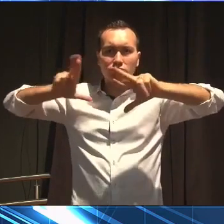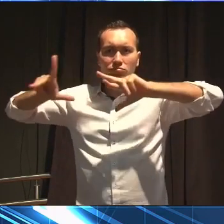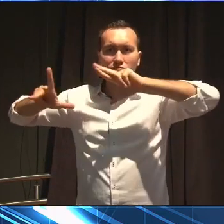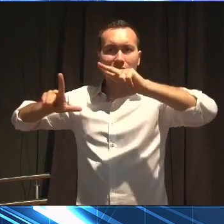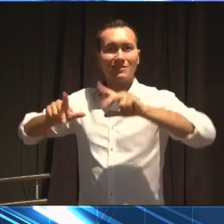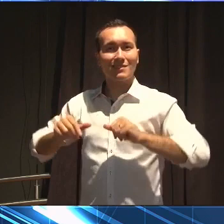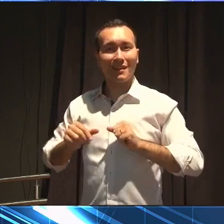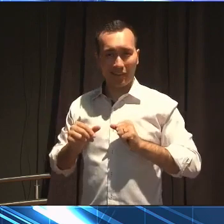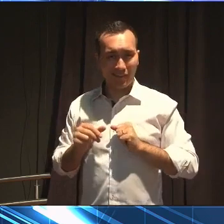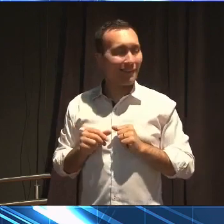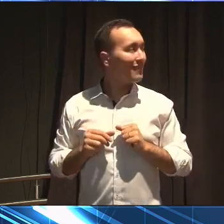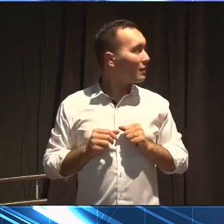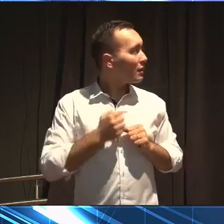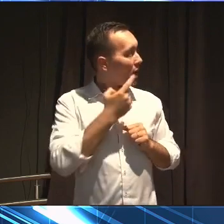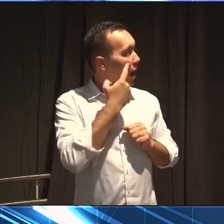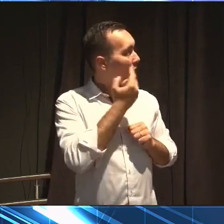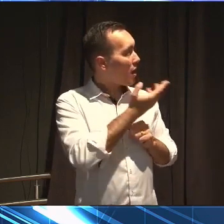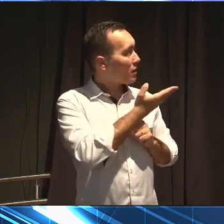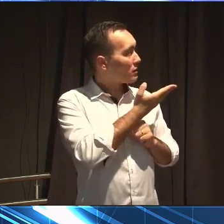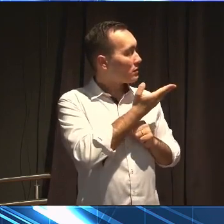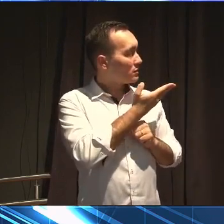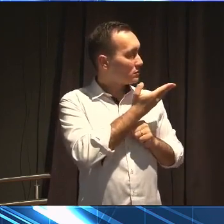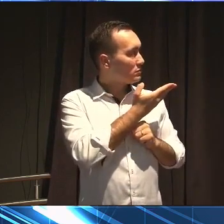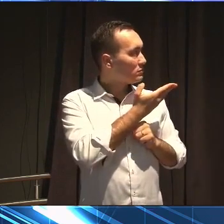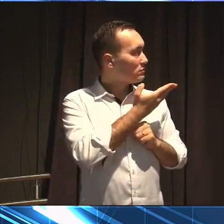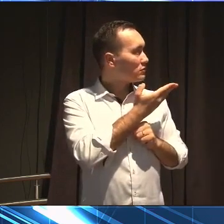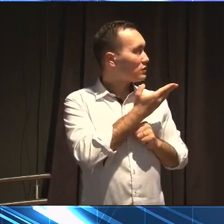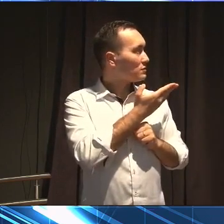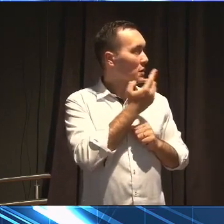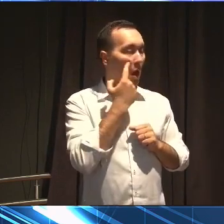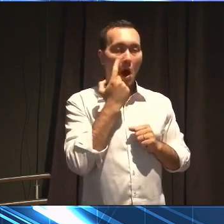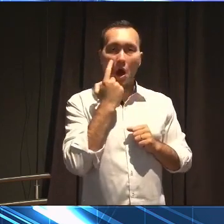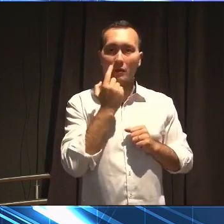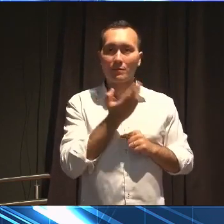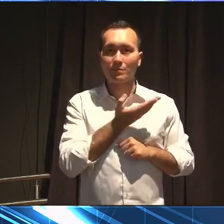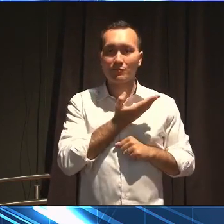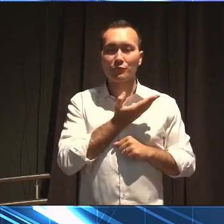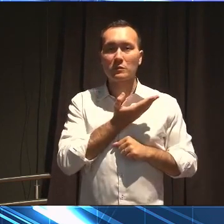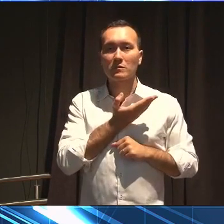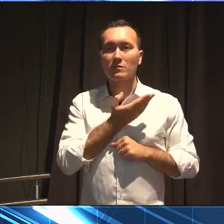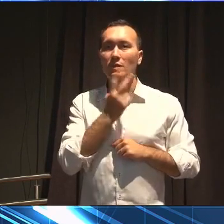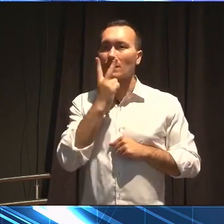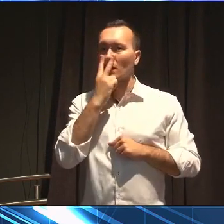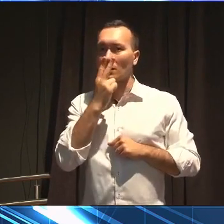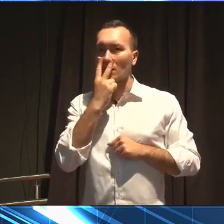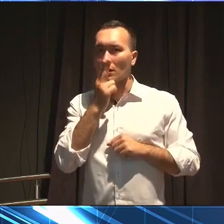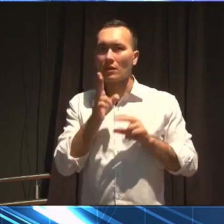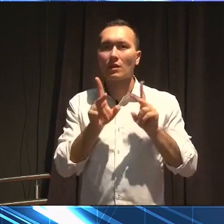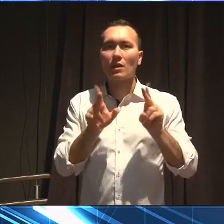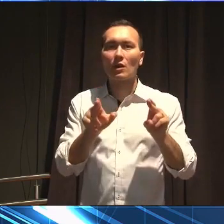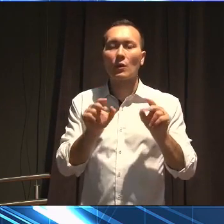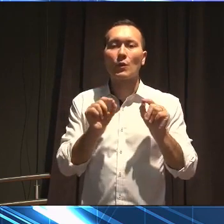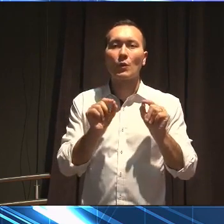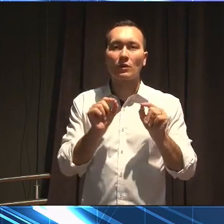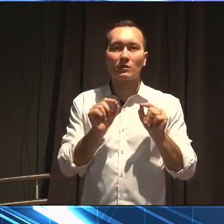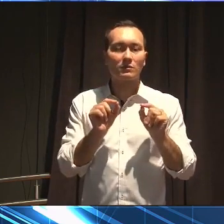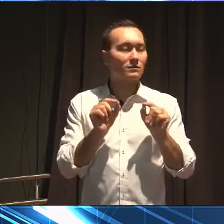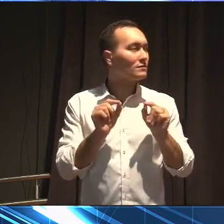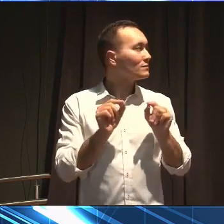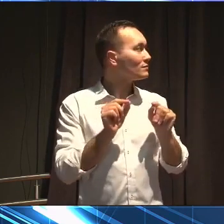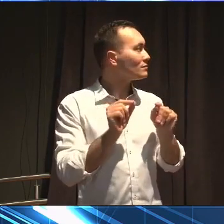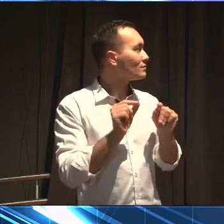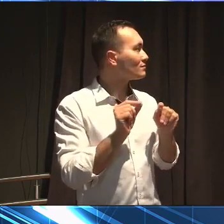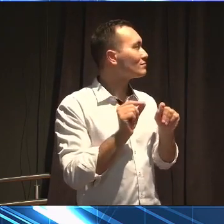diagrama similar a esse, né? A gente está falando aqui de algo similar ao que seria o nosso duplo diamante.